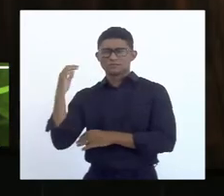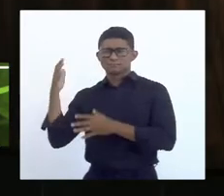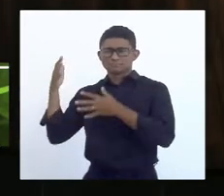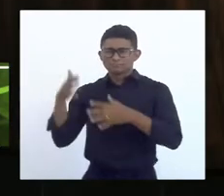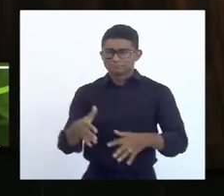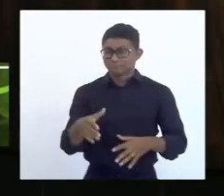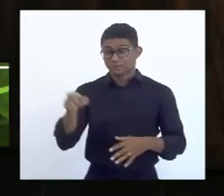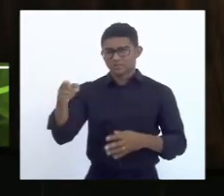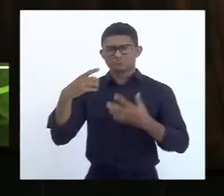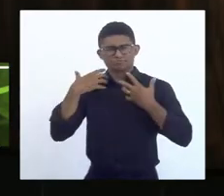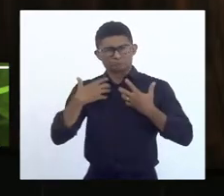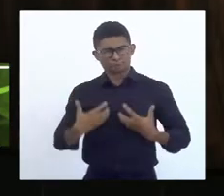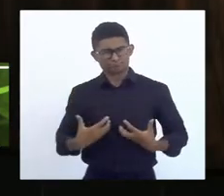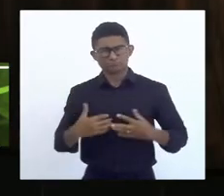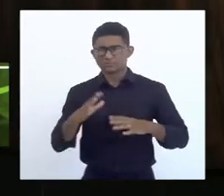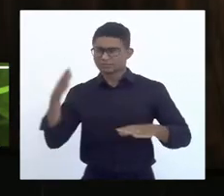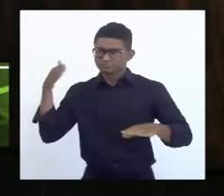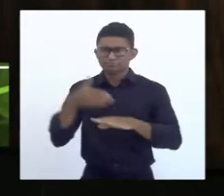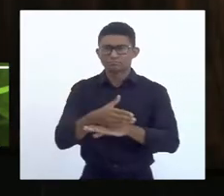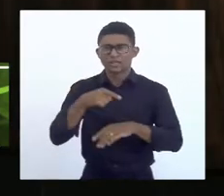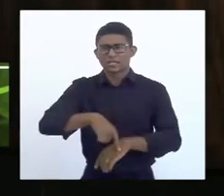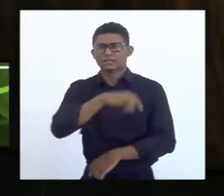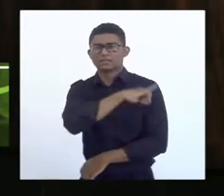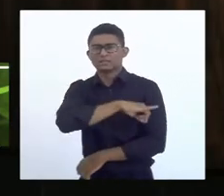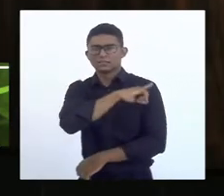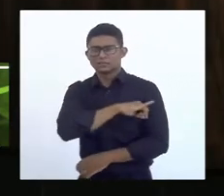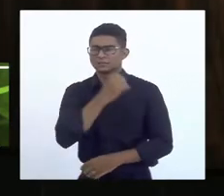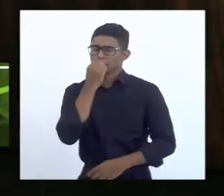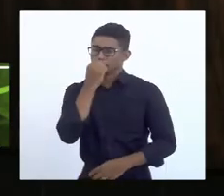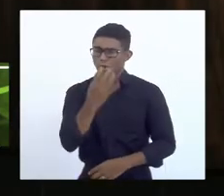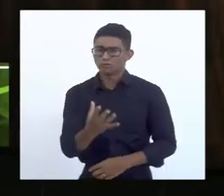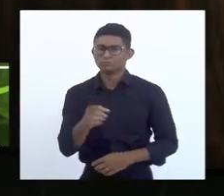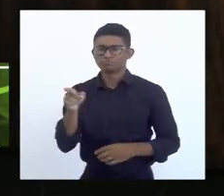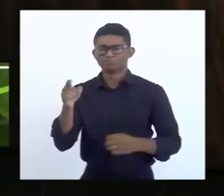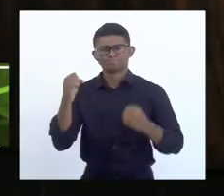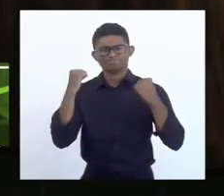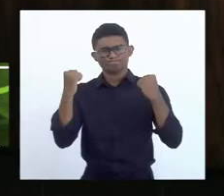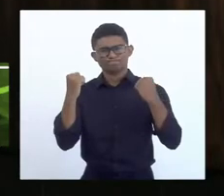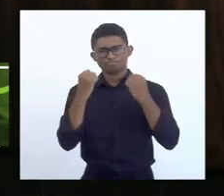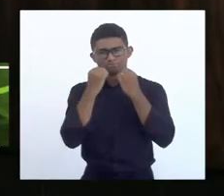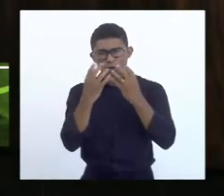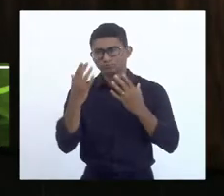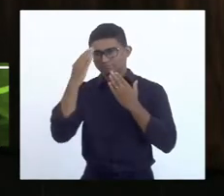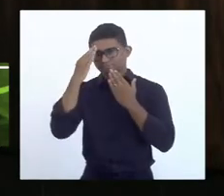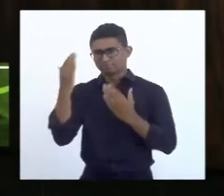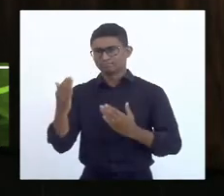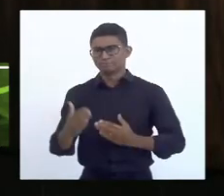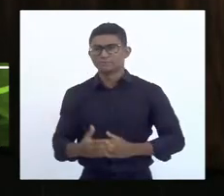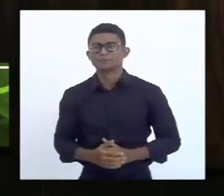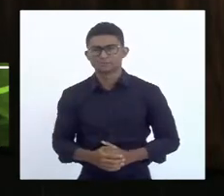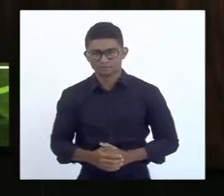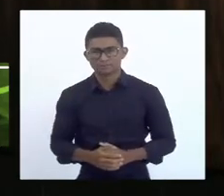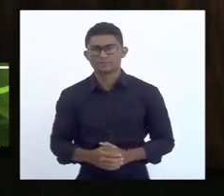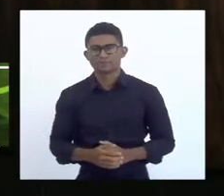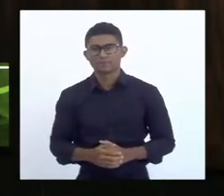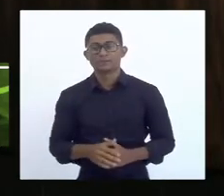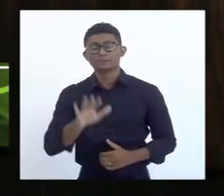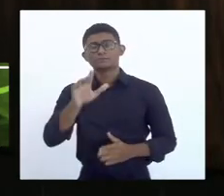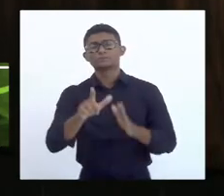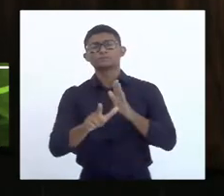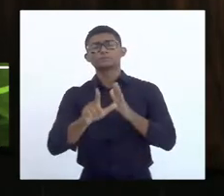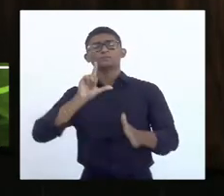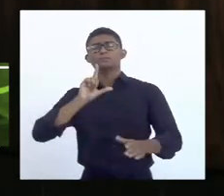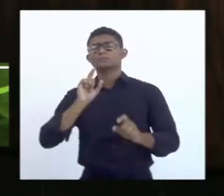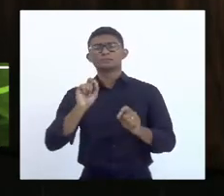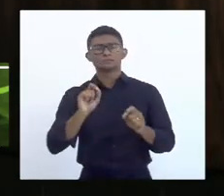cansadíssima, mas está aqui com a gente no Rio de Janeiro. É isso aí, guerreira. Obrigado. Opa, antes disso, chamar